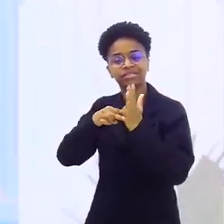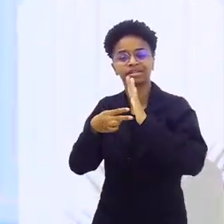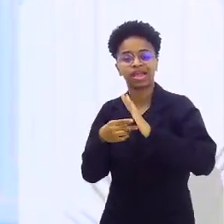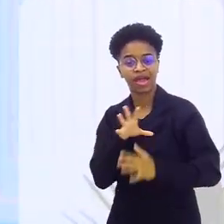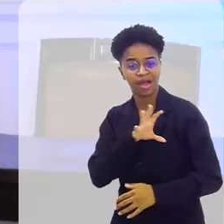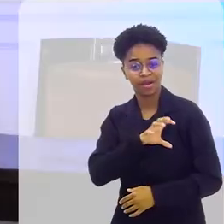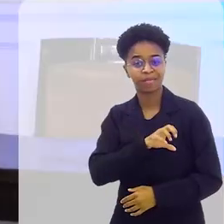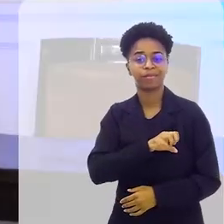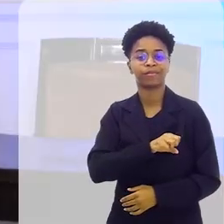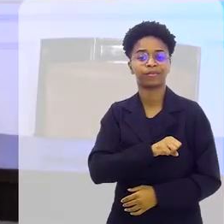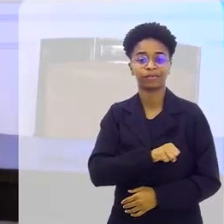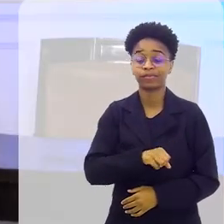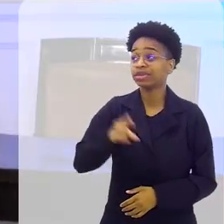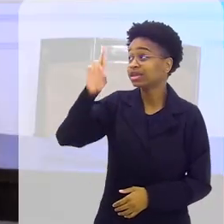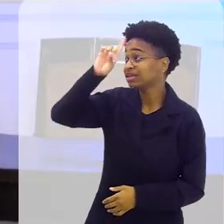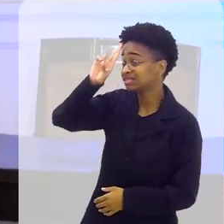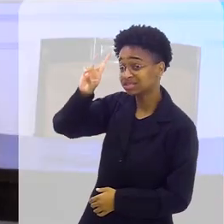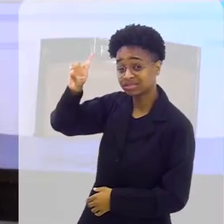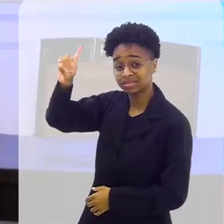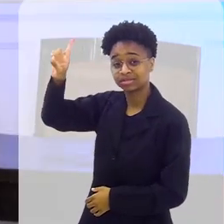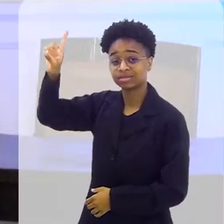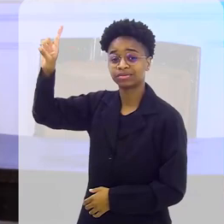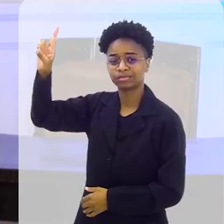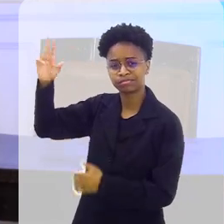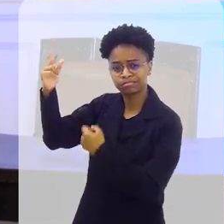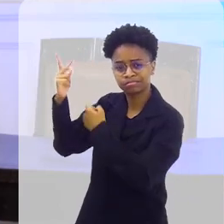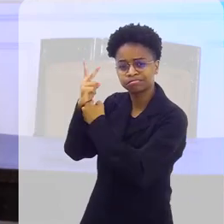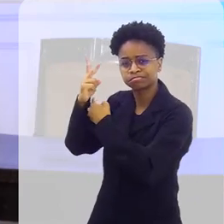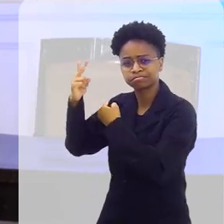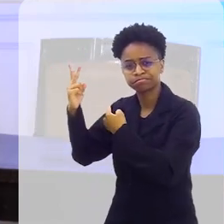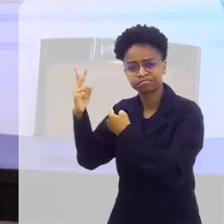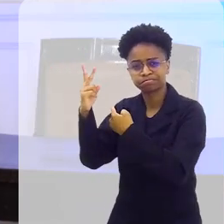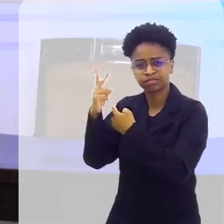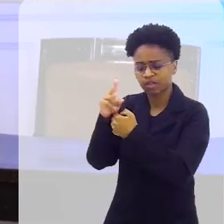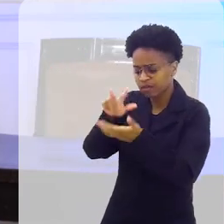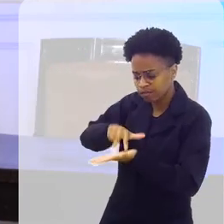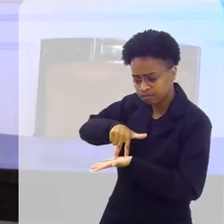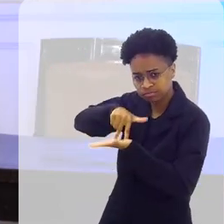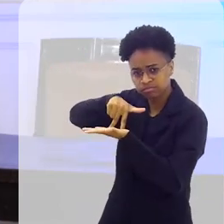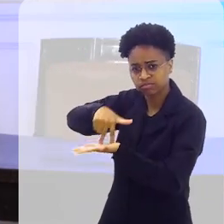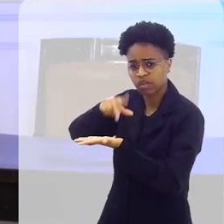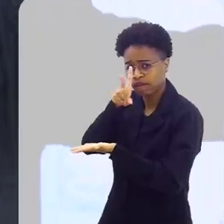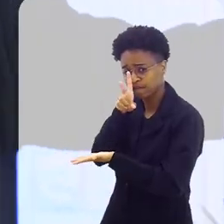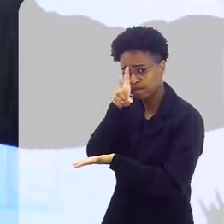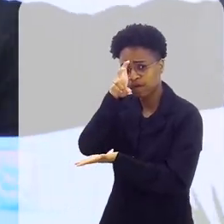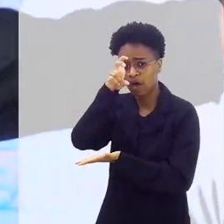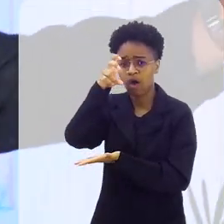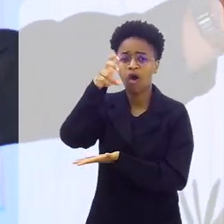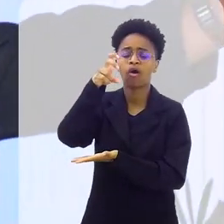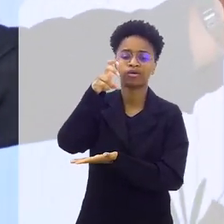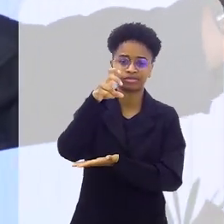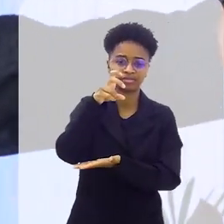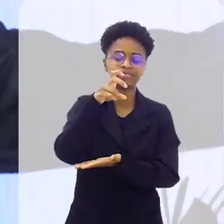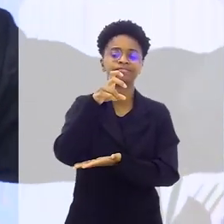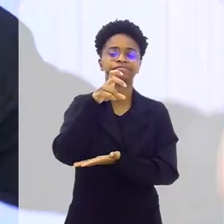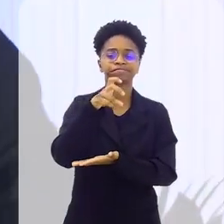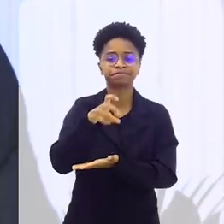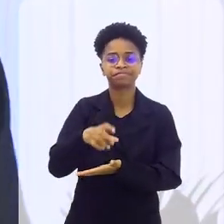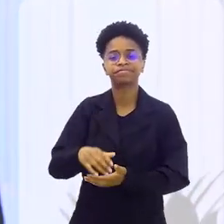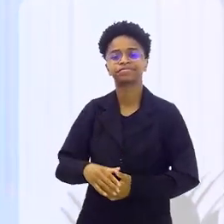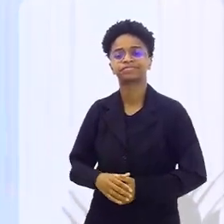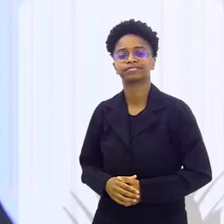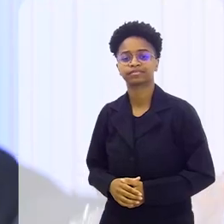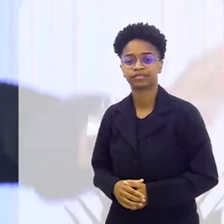amor. O Senhor é meu rochedo, minha rocha firme